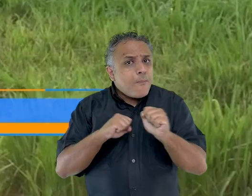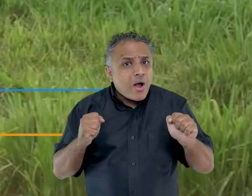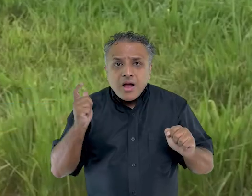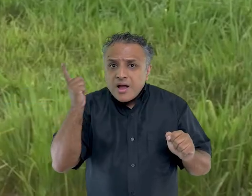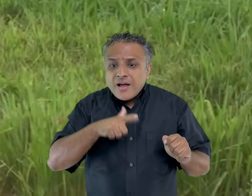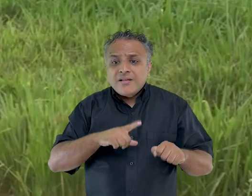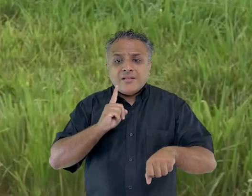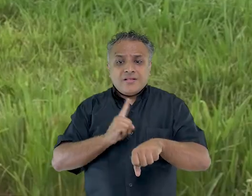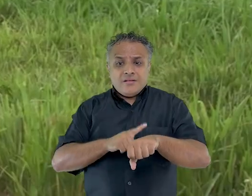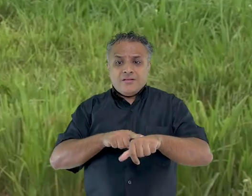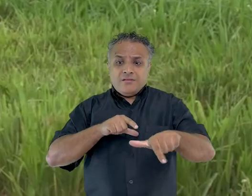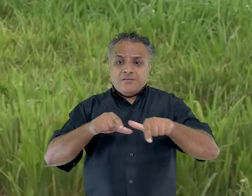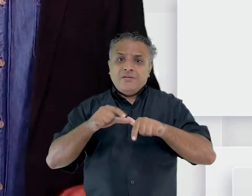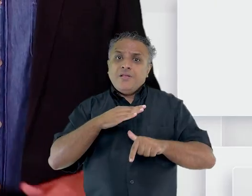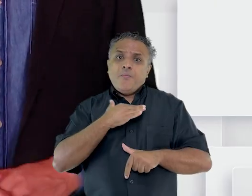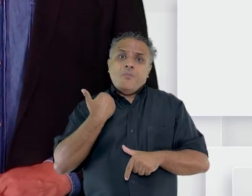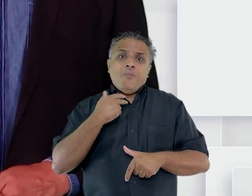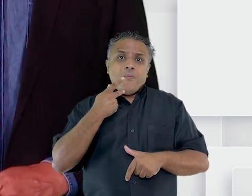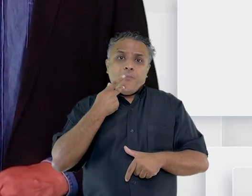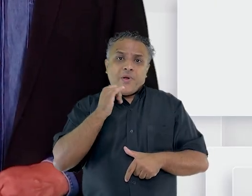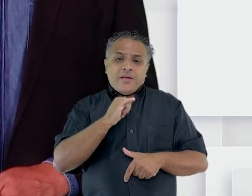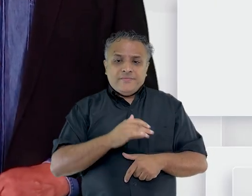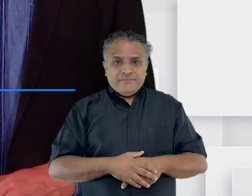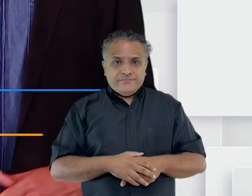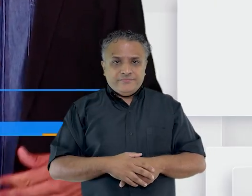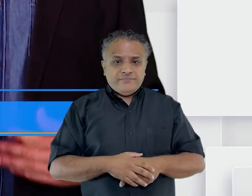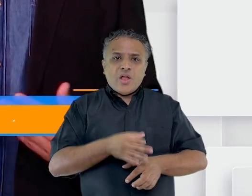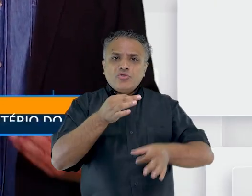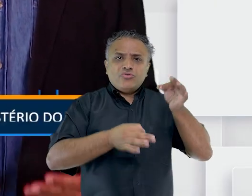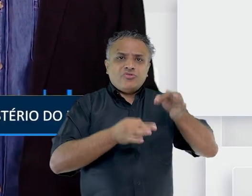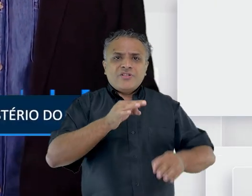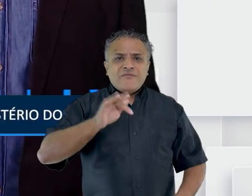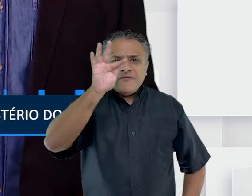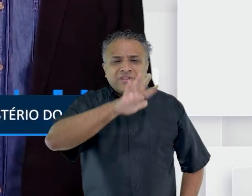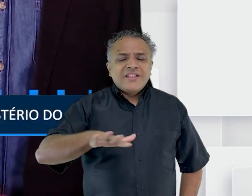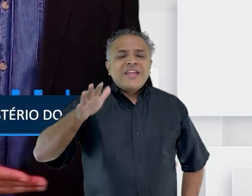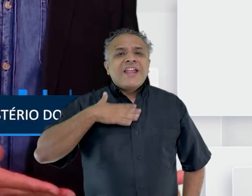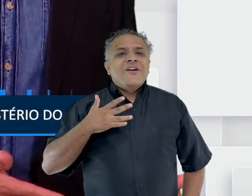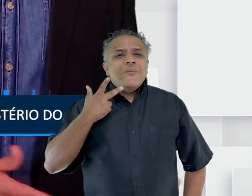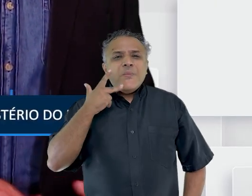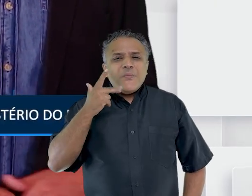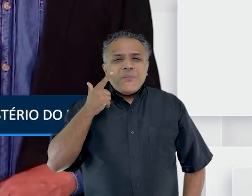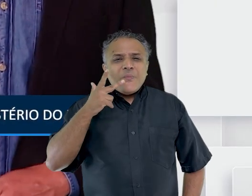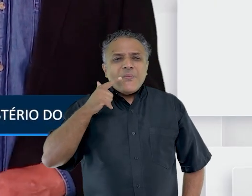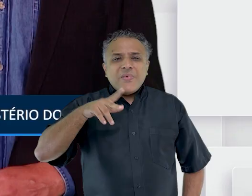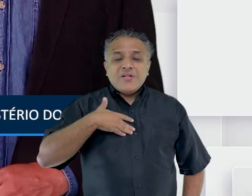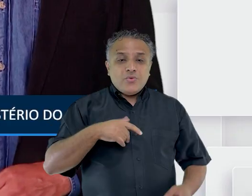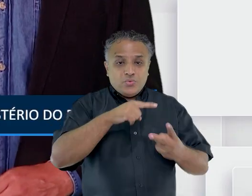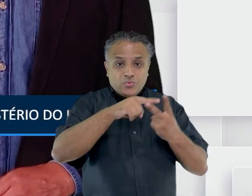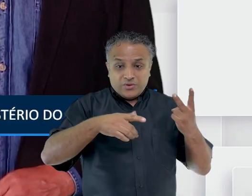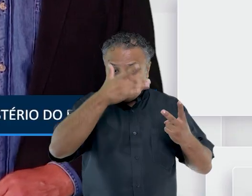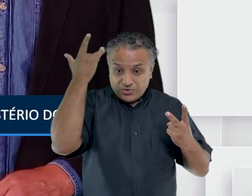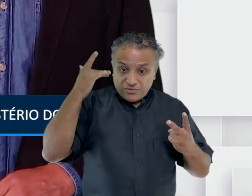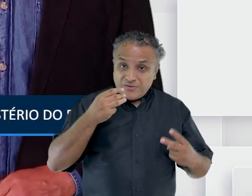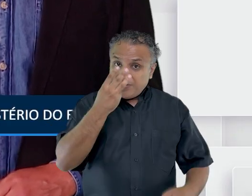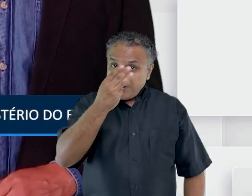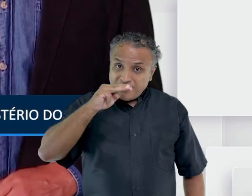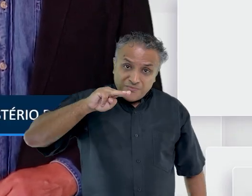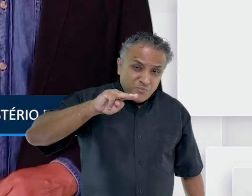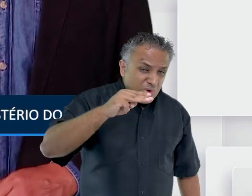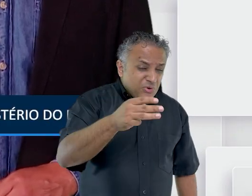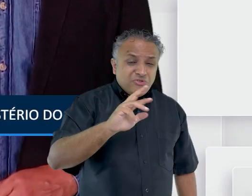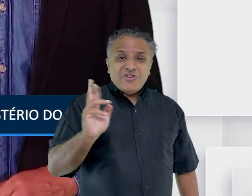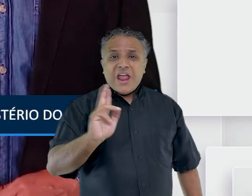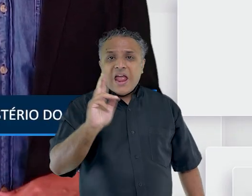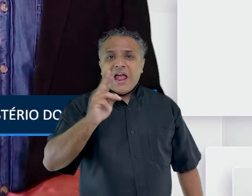época do falecimento do pai. E a Justiça Federal no Piauí condenou 2 pessoas pelo desvio de mais de R$ 3 milhões do